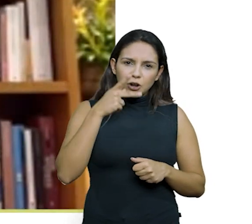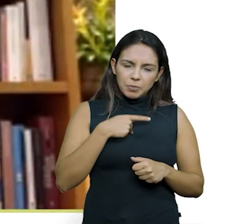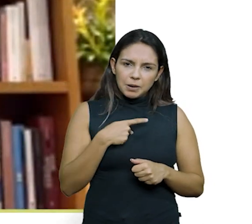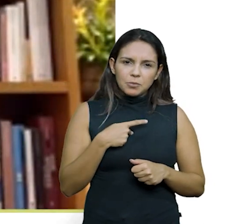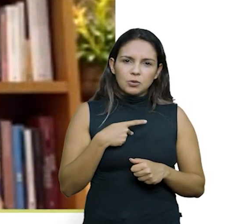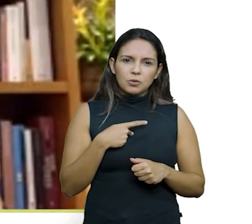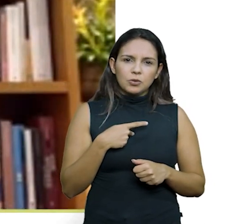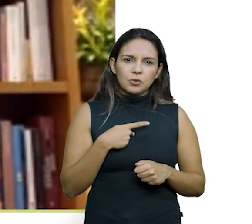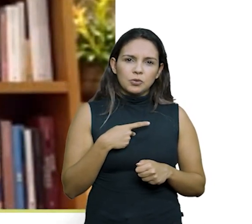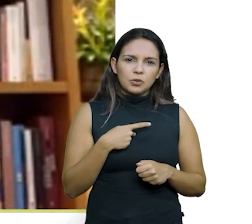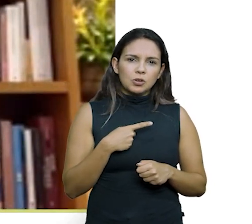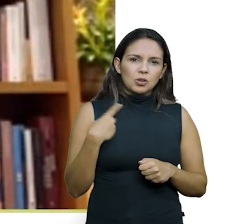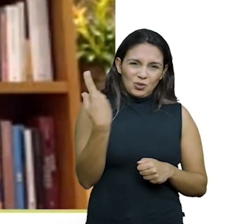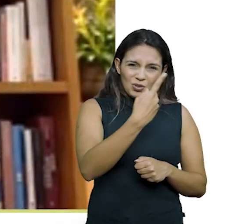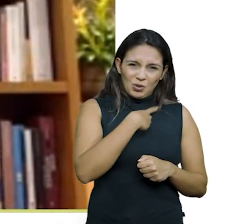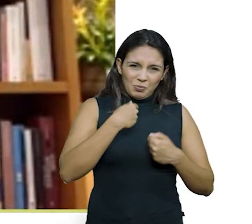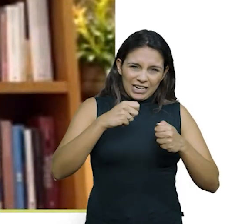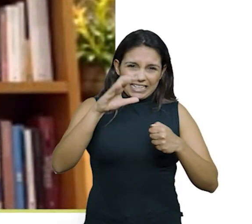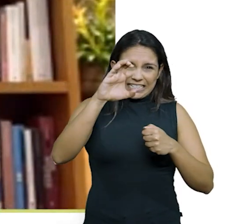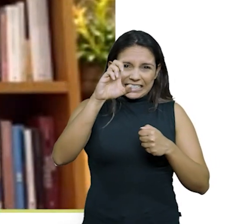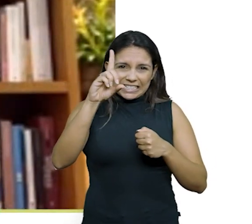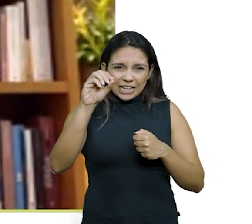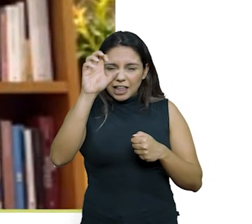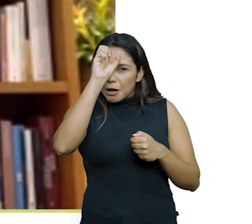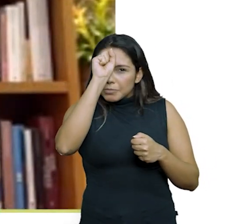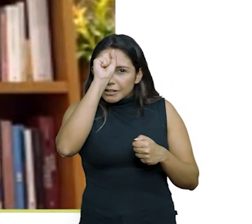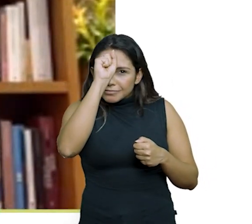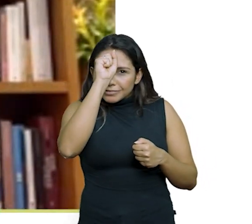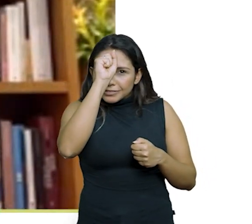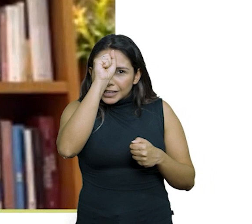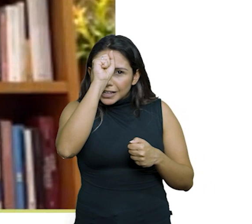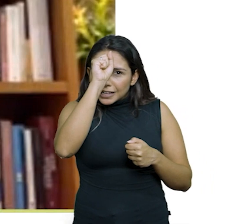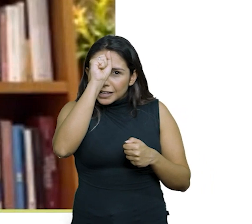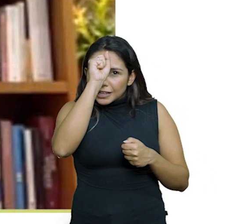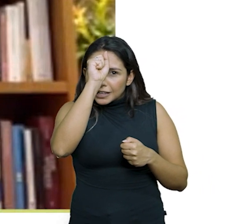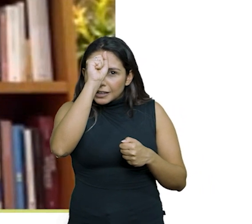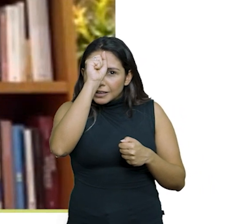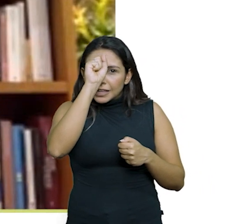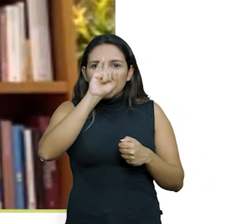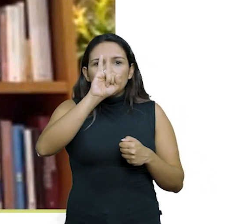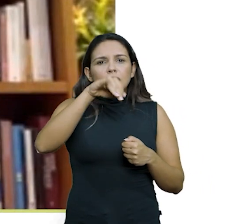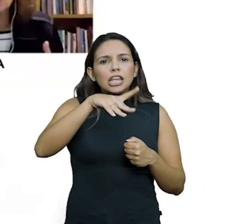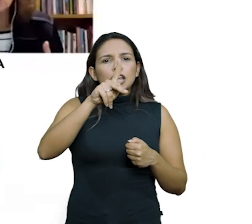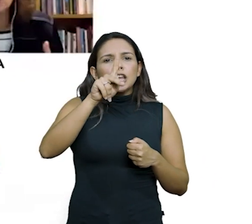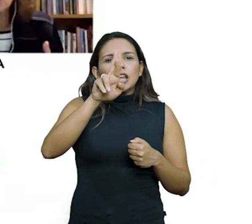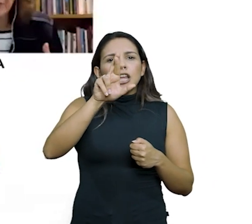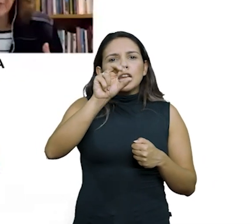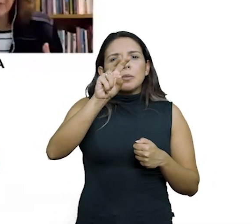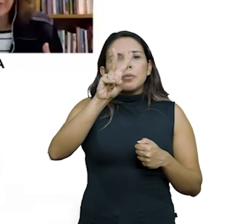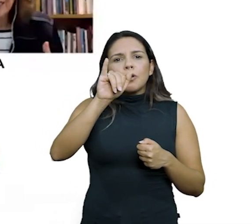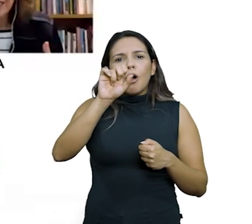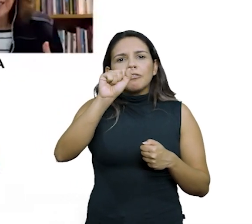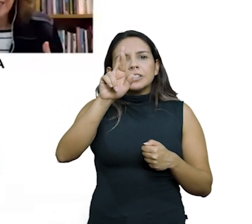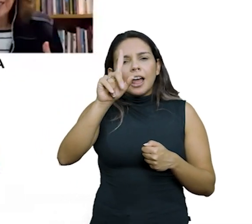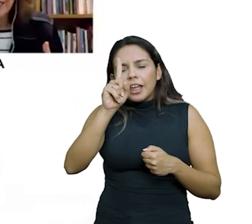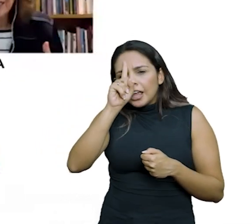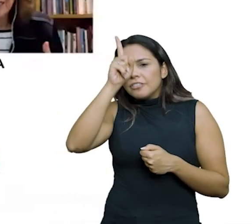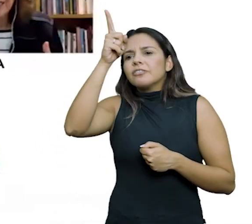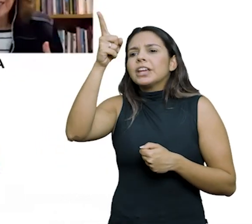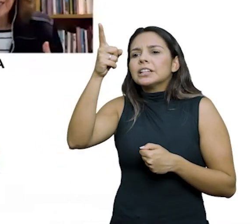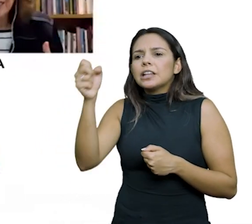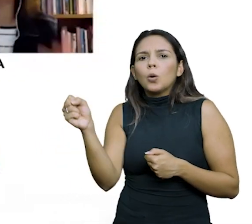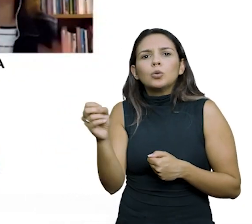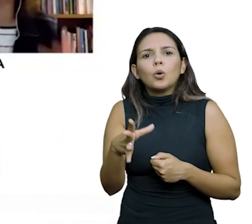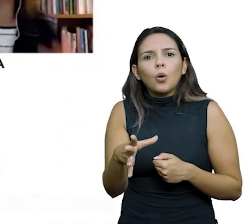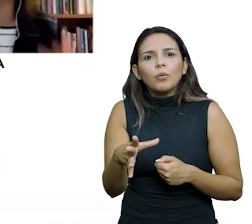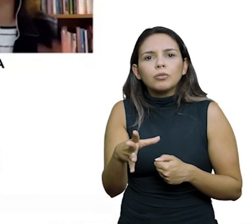Que a gente deveria, desde muito cedo, aprender a arte do improviso. Que a gente tem que saber